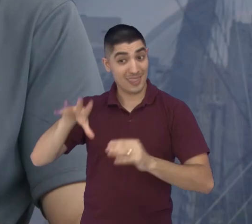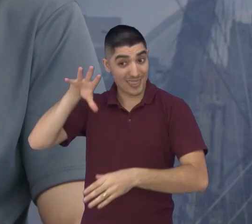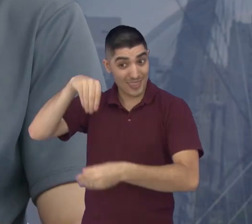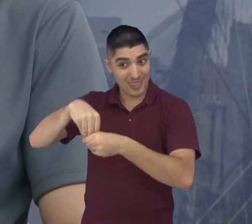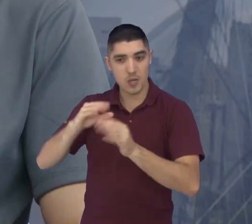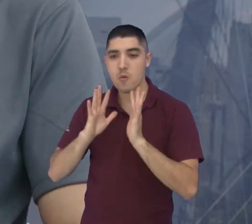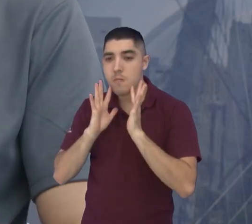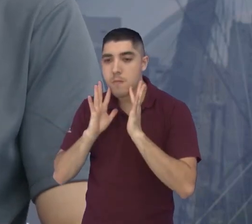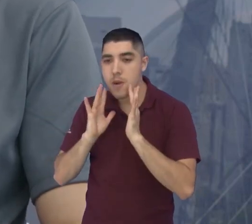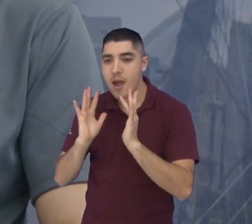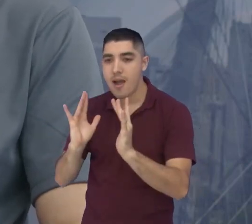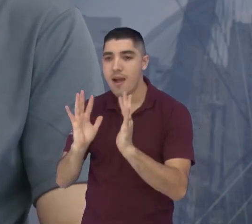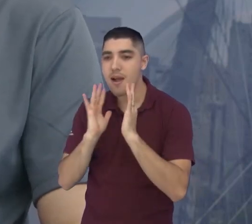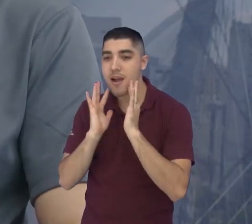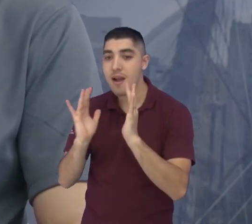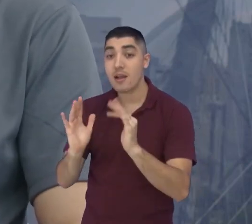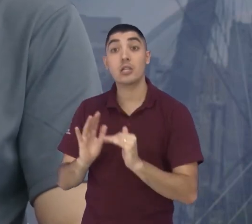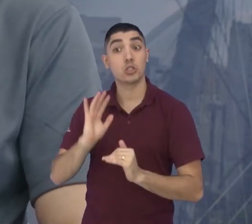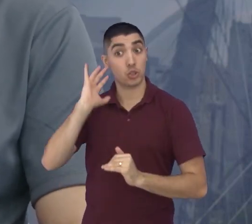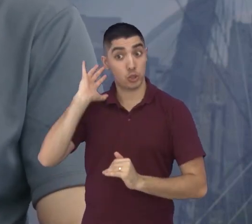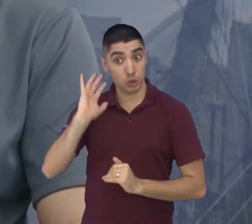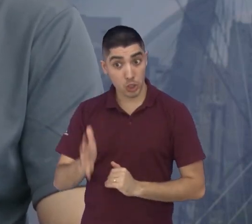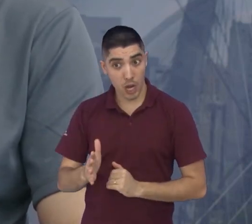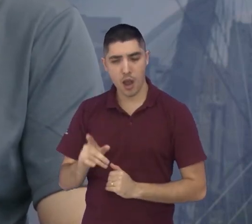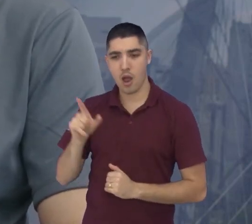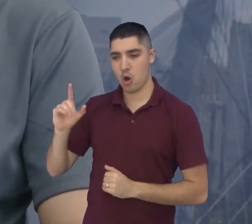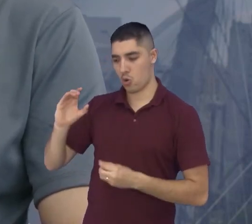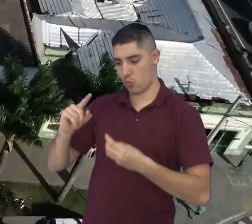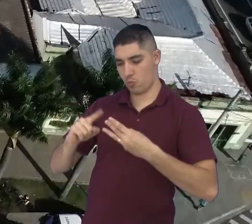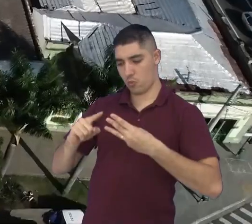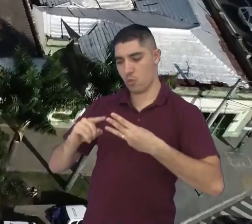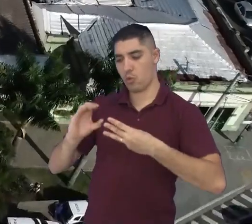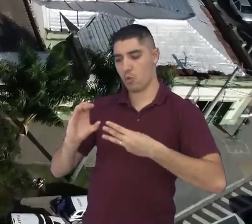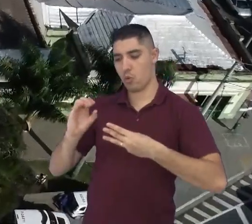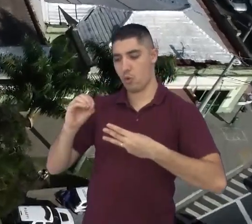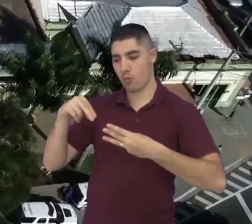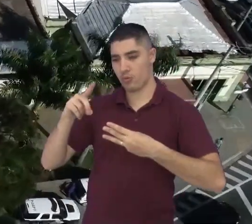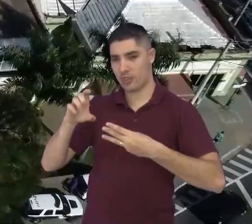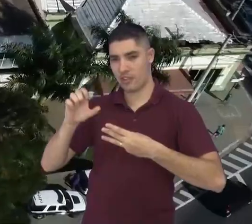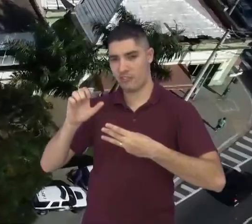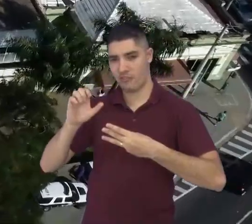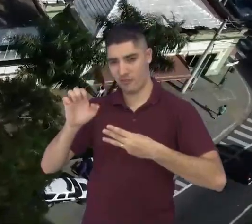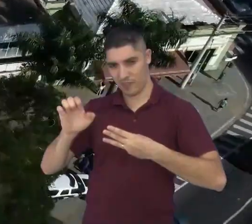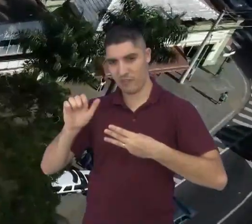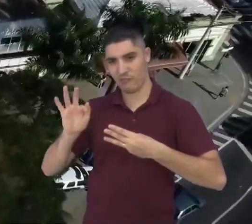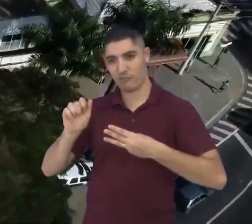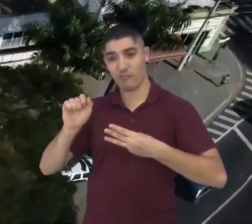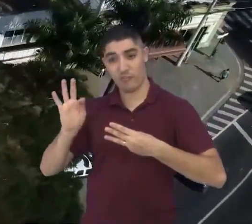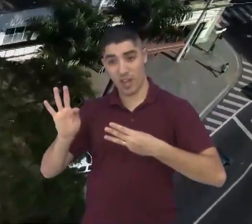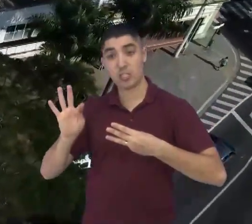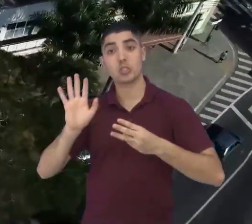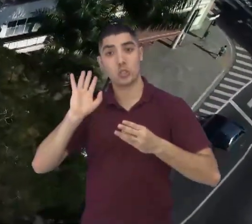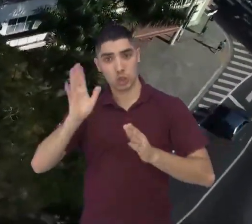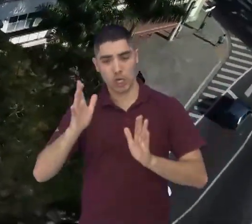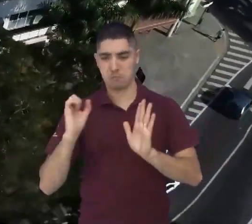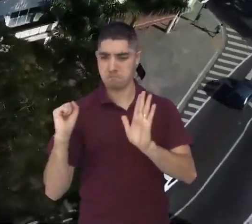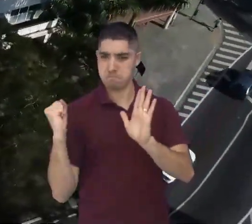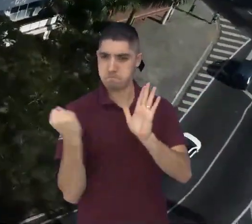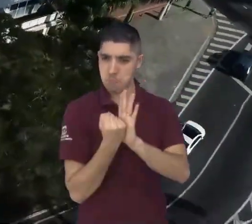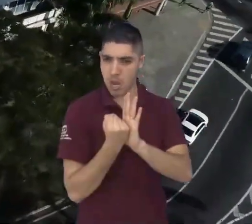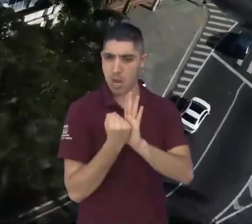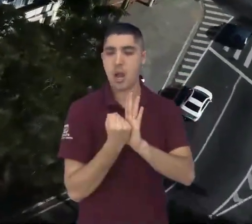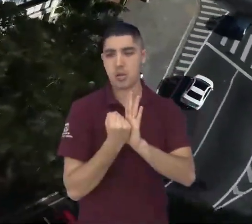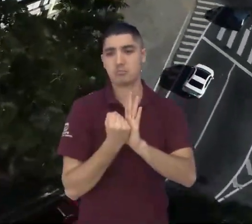Cidade, tombadas pelo CONDEFAT, e agora, há alguns anos atrás, saiu